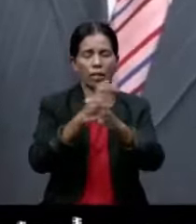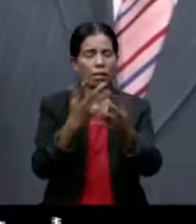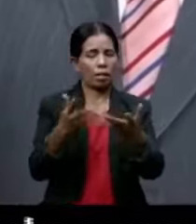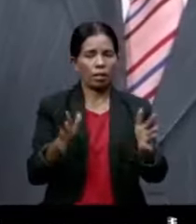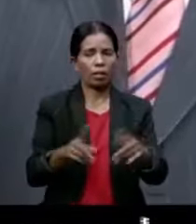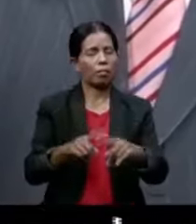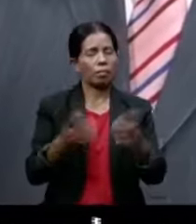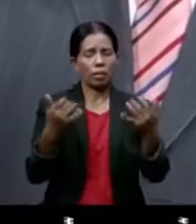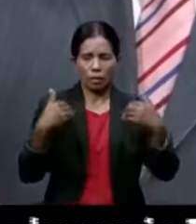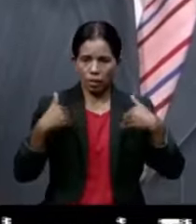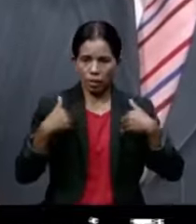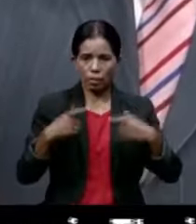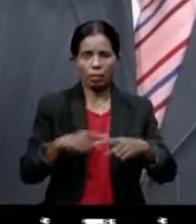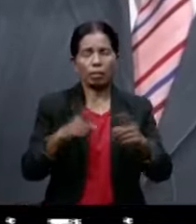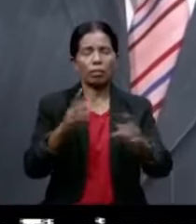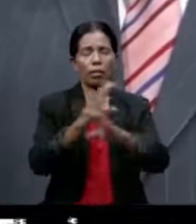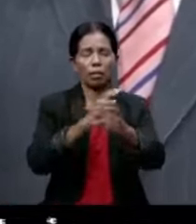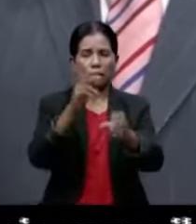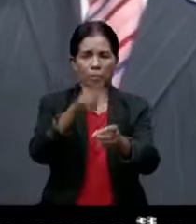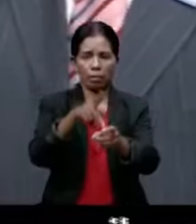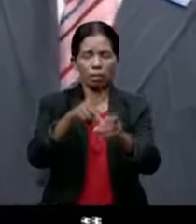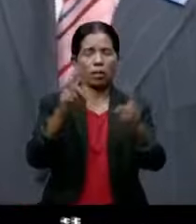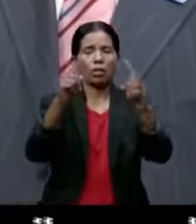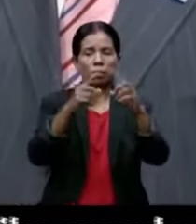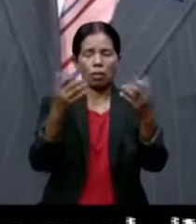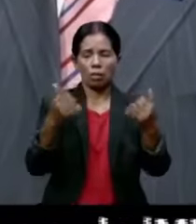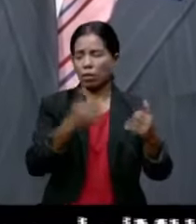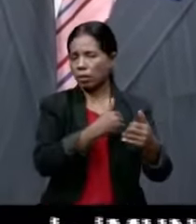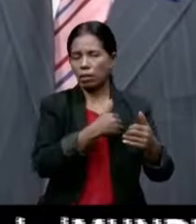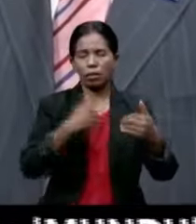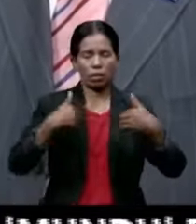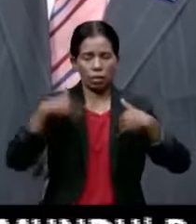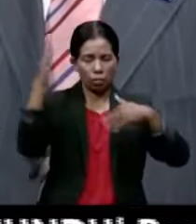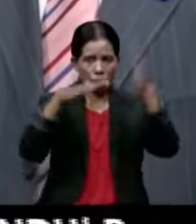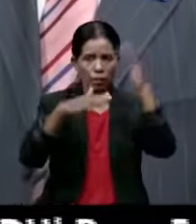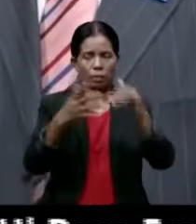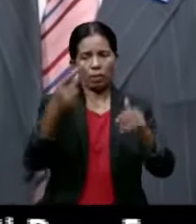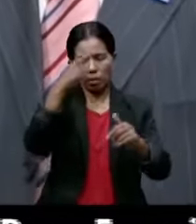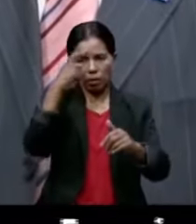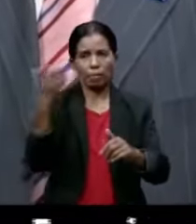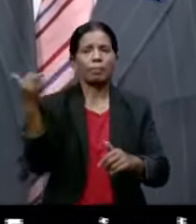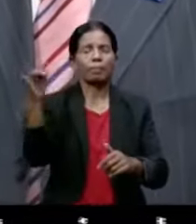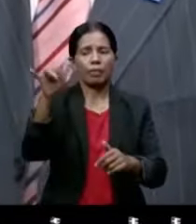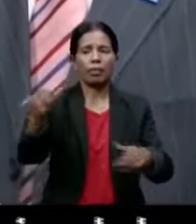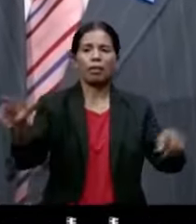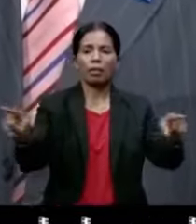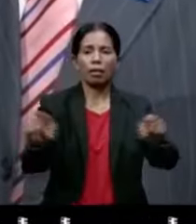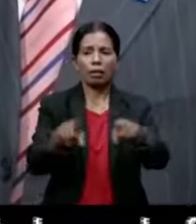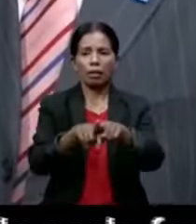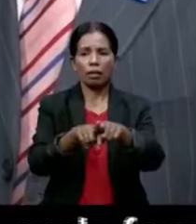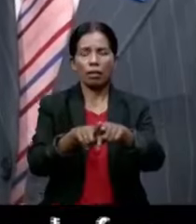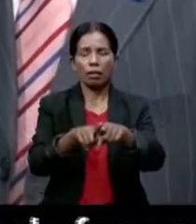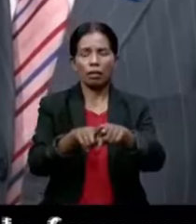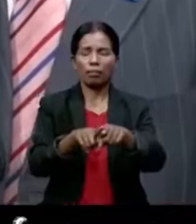iha combustibles ba ambulansia ne to agora será o que é problema. Tamba sira nie sira hanesang